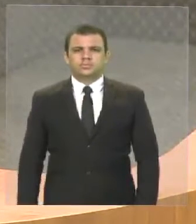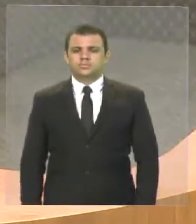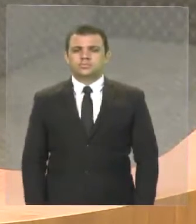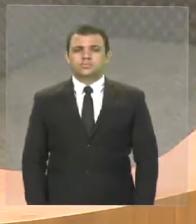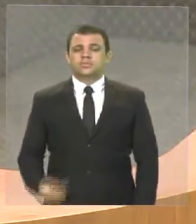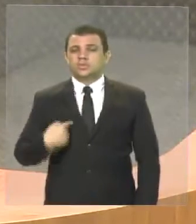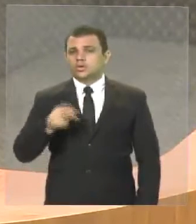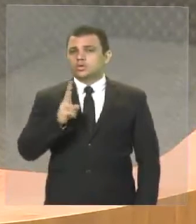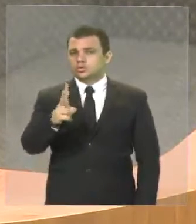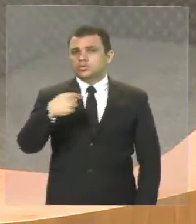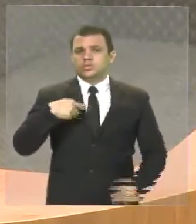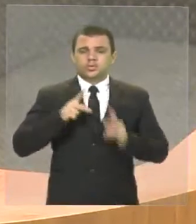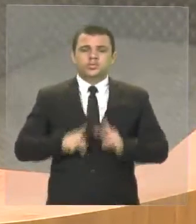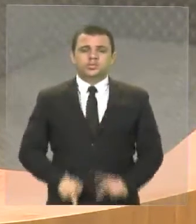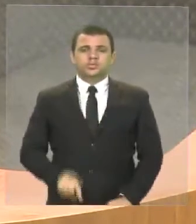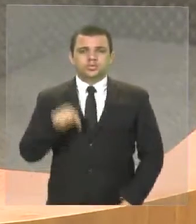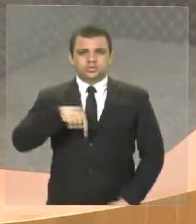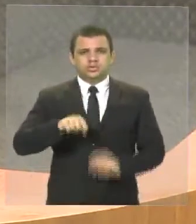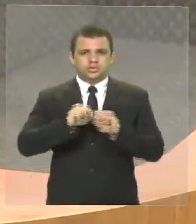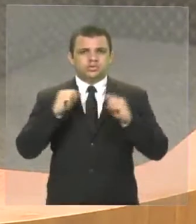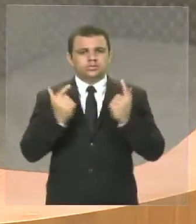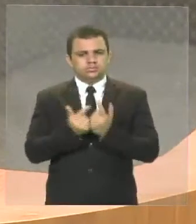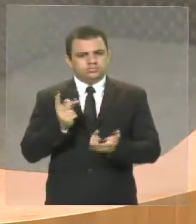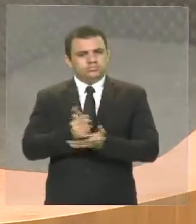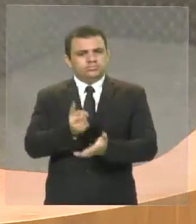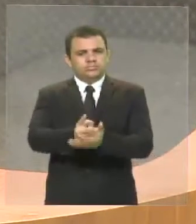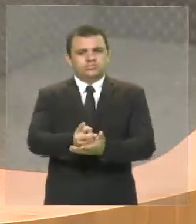Continuarei com o meu posicionamento nesta casa